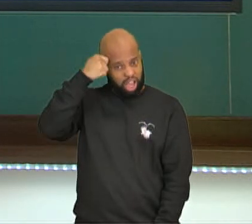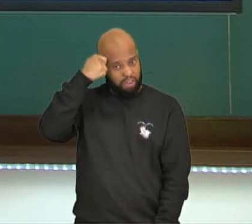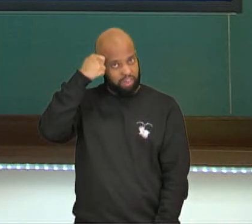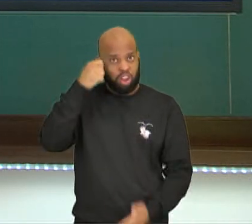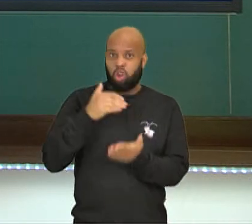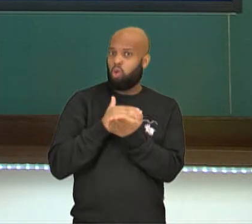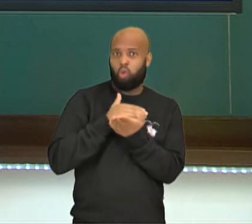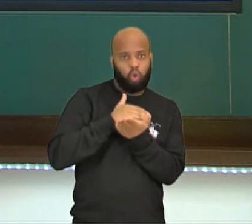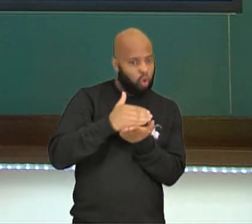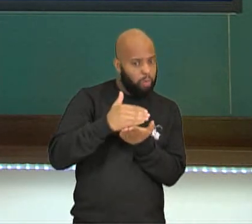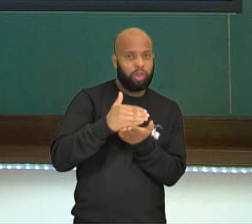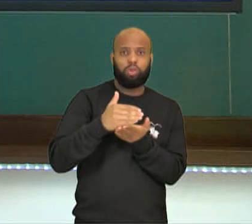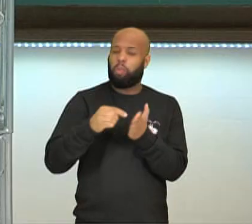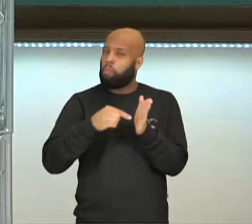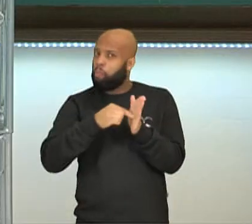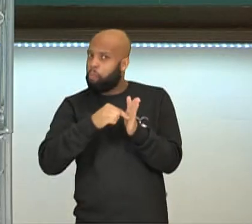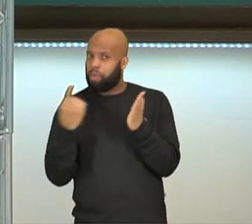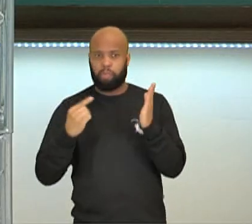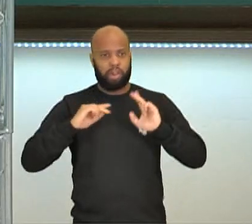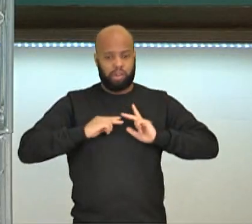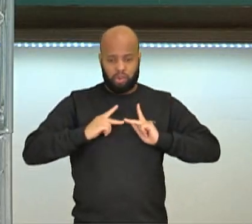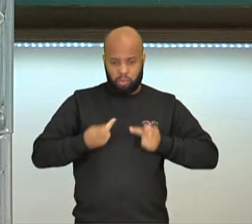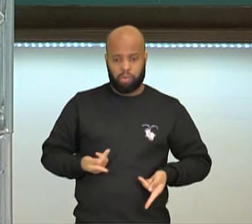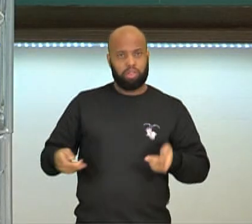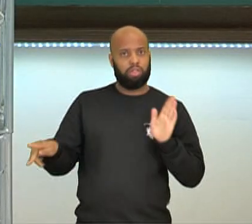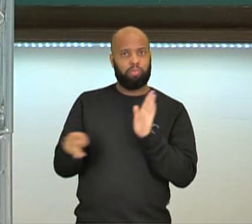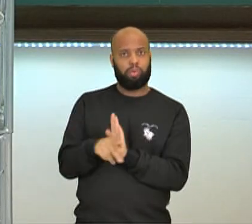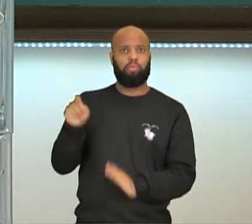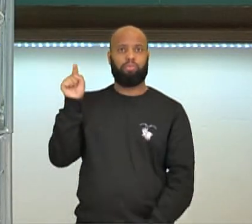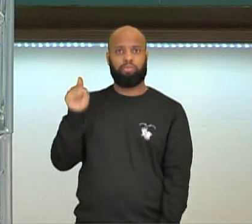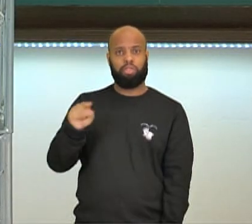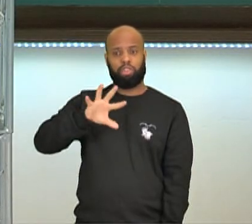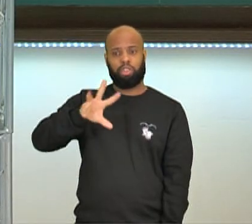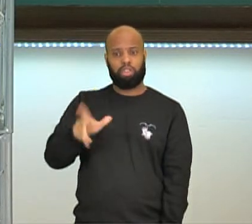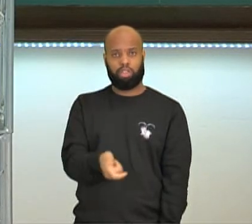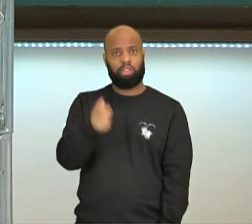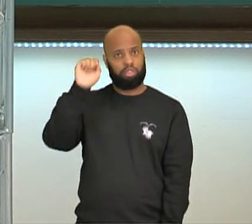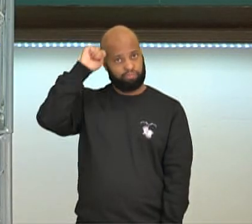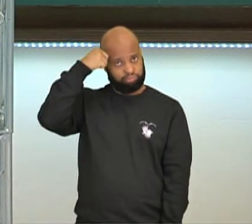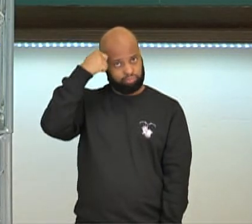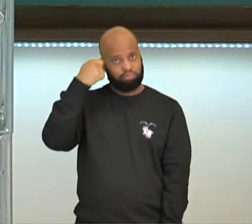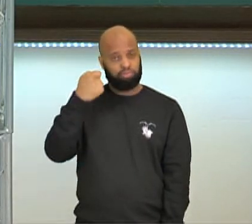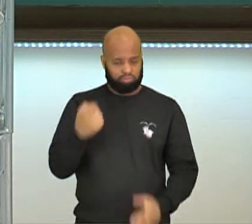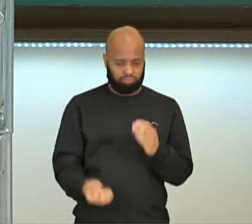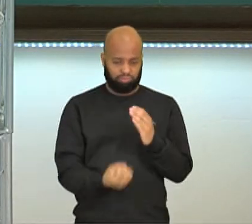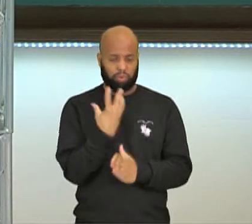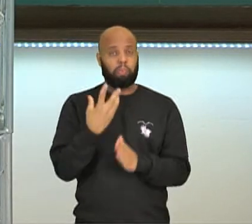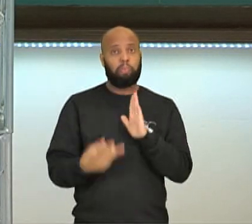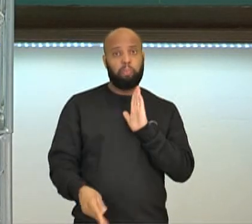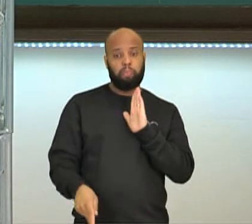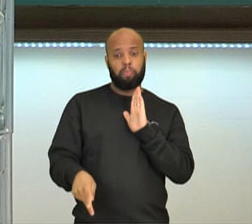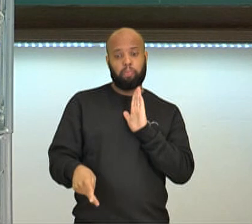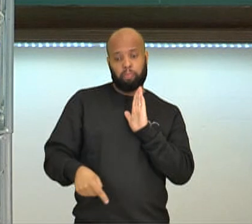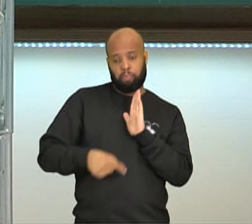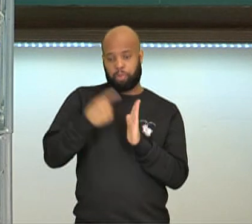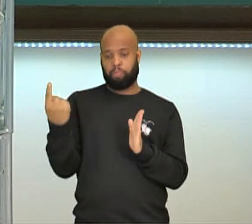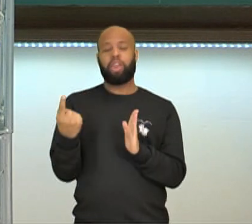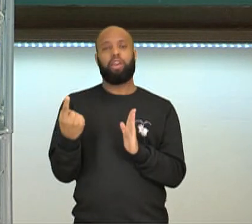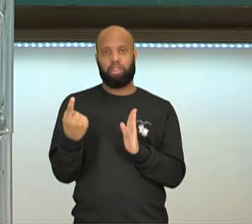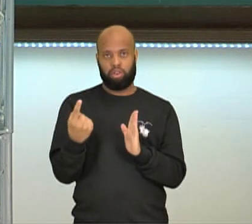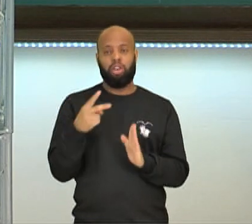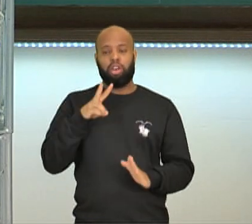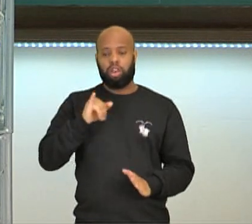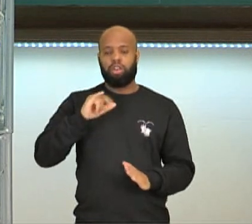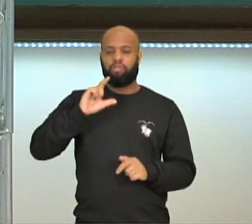humanidade. Ou seja, que realmente foi da África que surgiu os primeiros primatas que vão passar a fazer todo